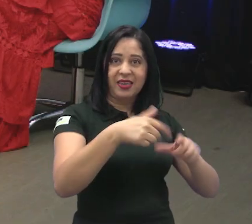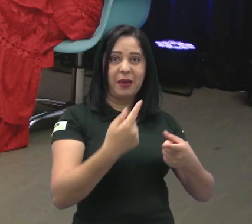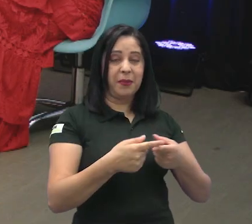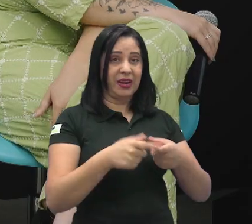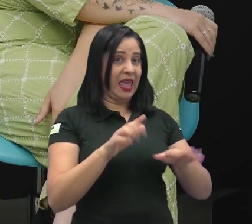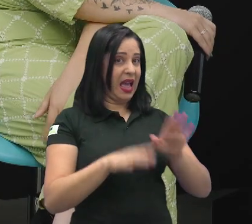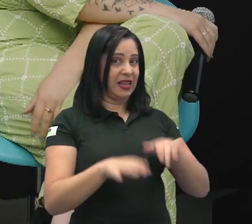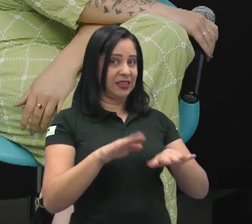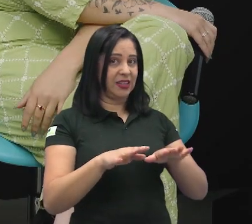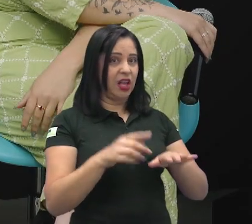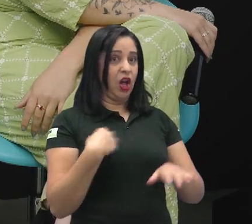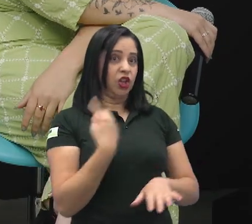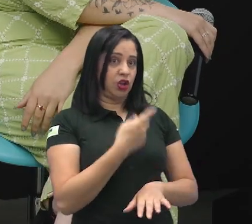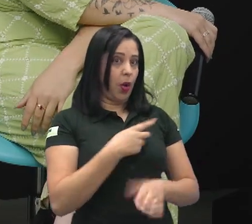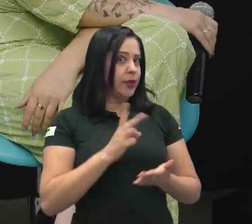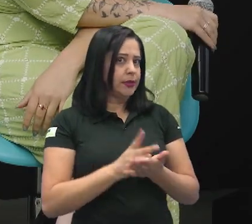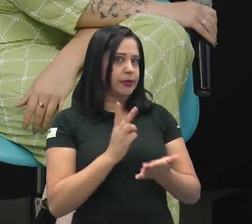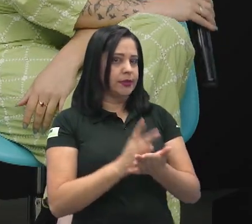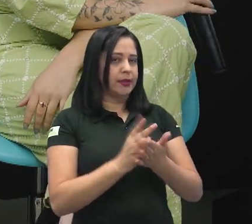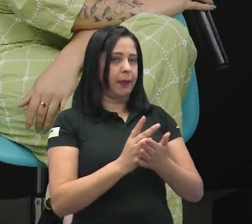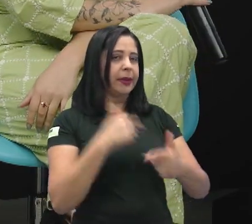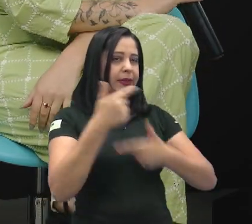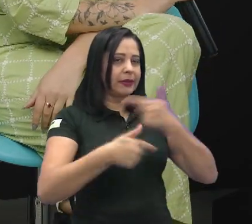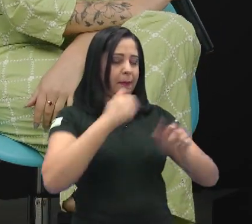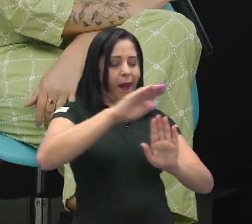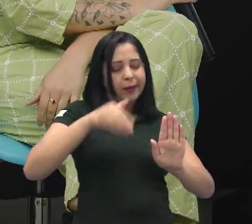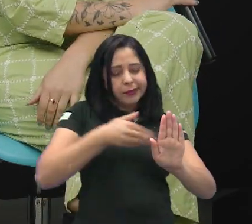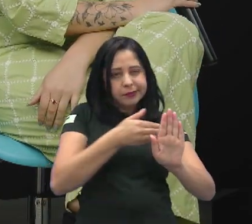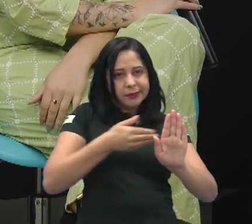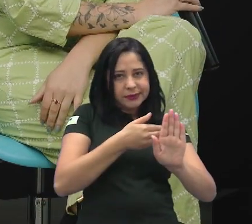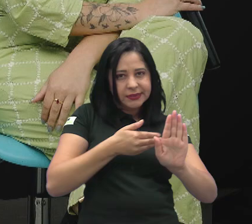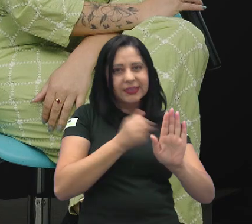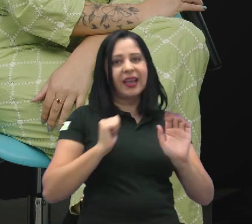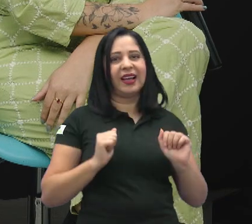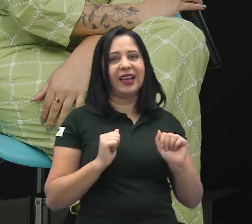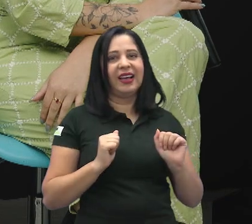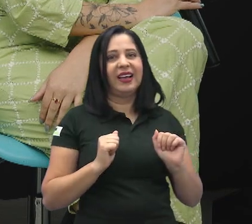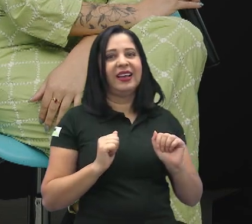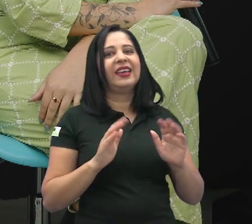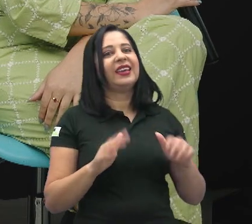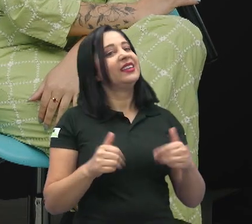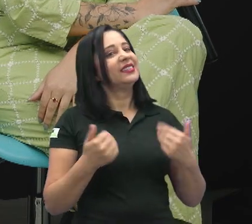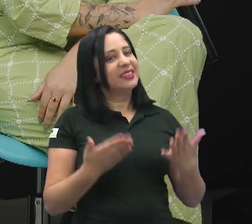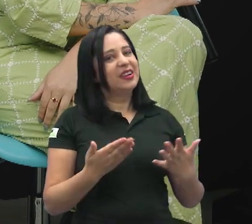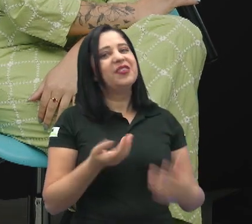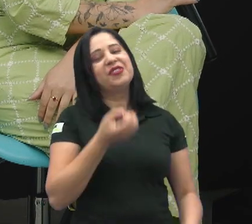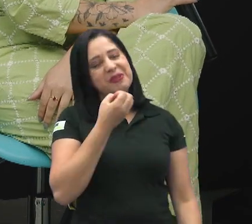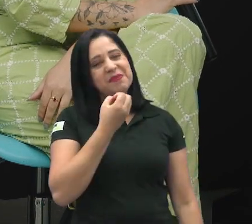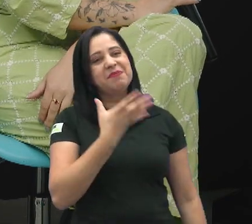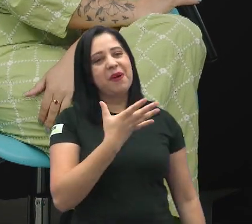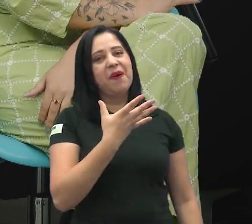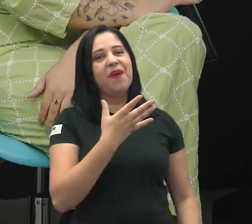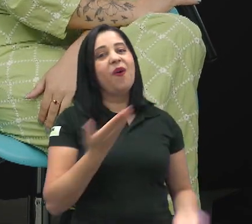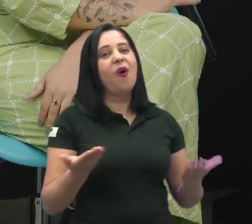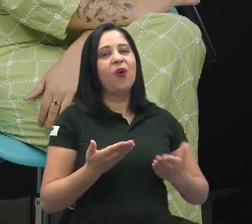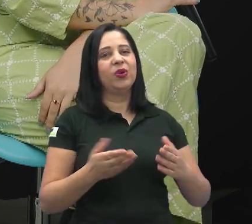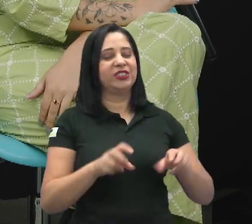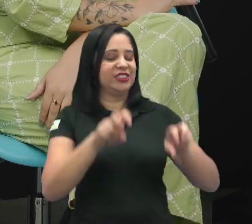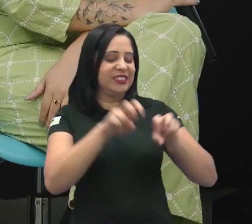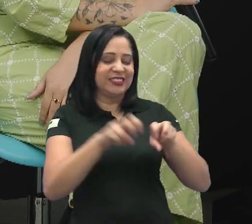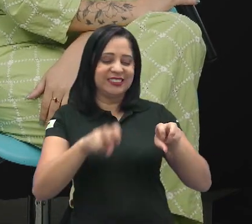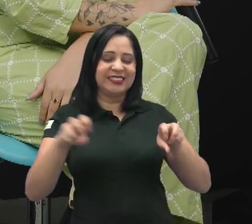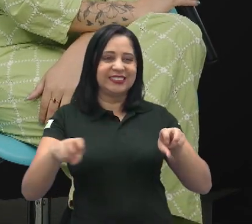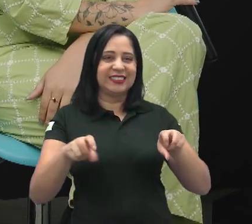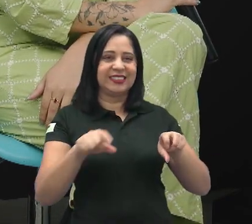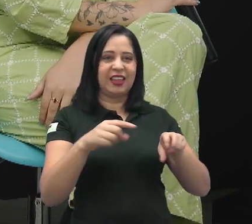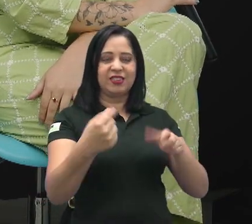gente tem a oportunidade de estar do outro lado, né? A gente estava comentando aqui antes de iniciar o programa, nem sempre a gente está deste lado, então foi realmente muito interessante